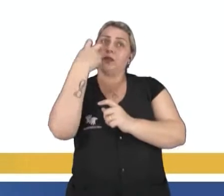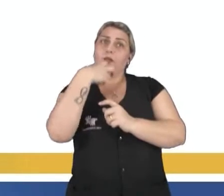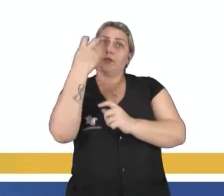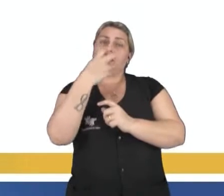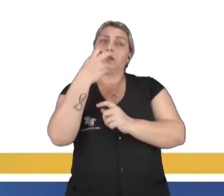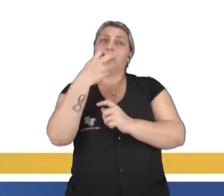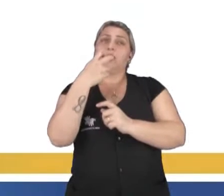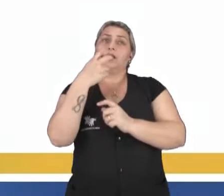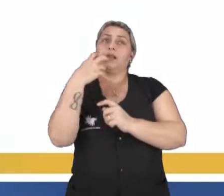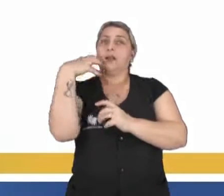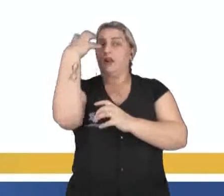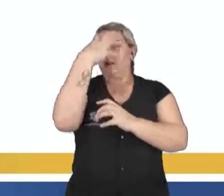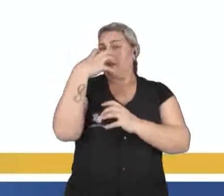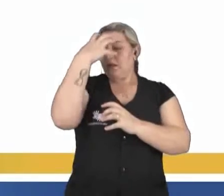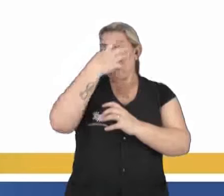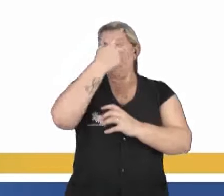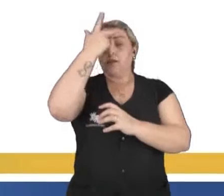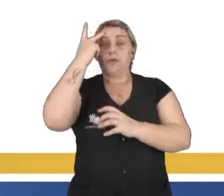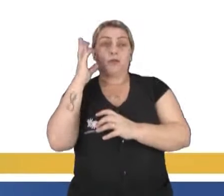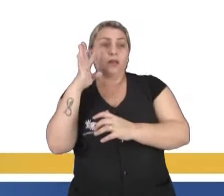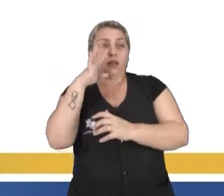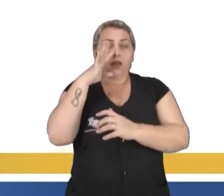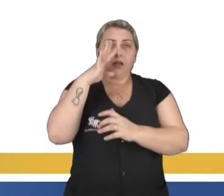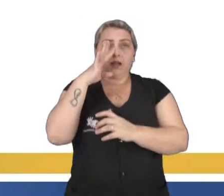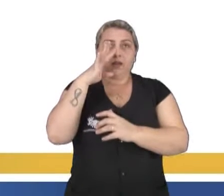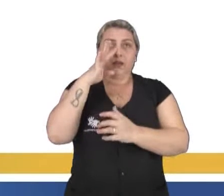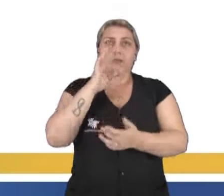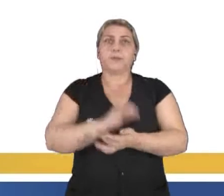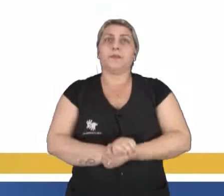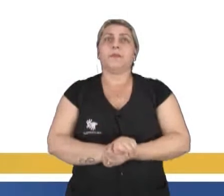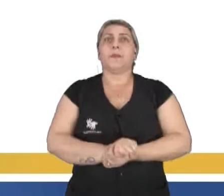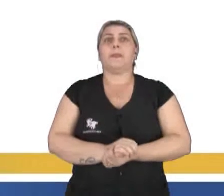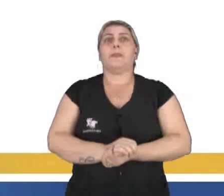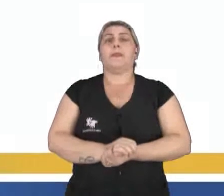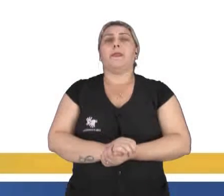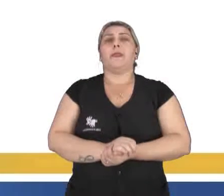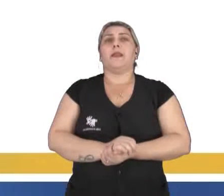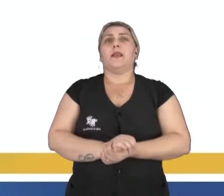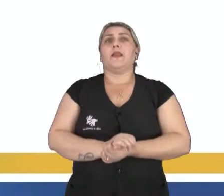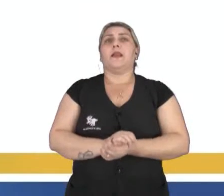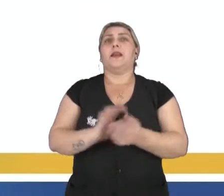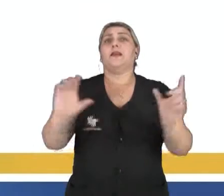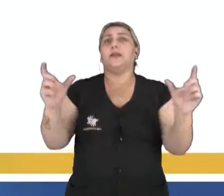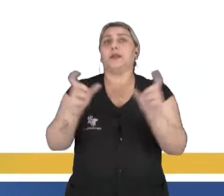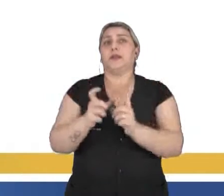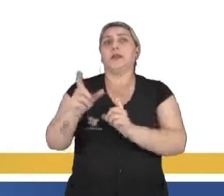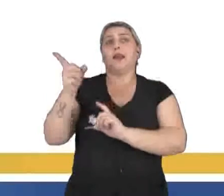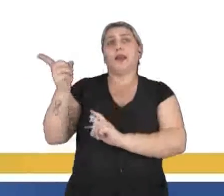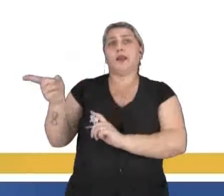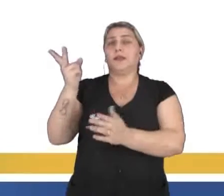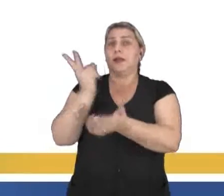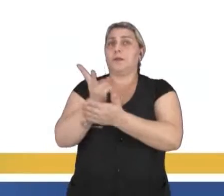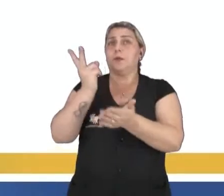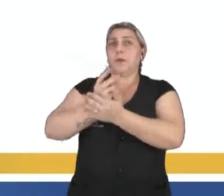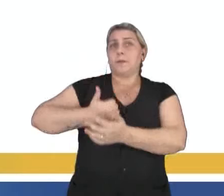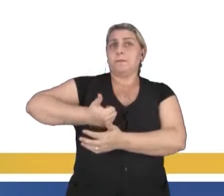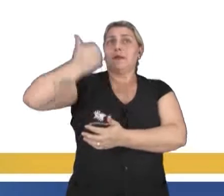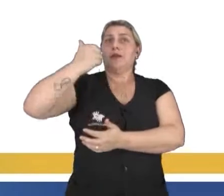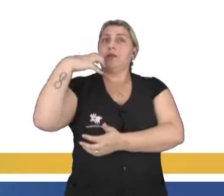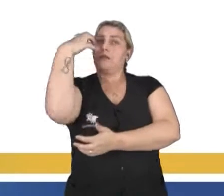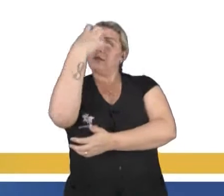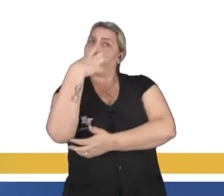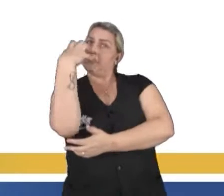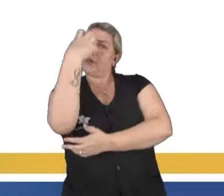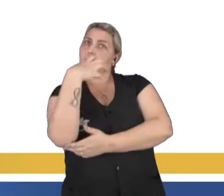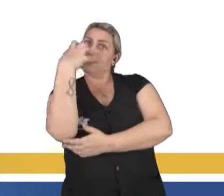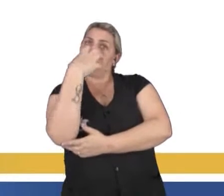orador que encantou a plateia e vamos ver aqui as reduzidas ele é sempre o